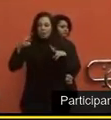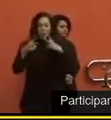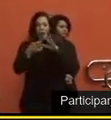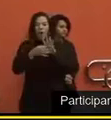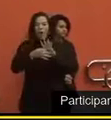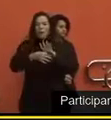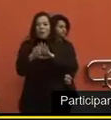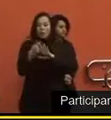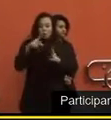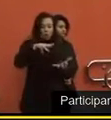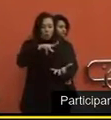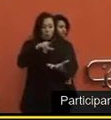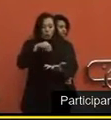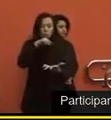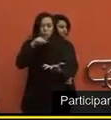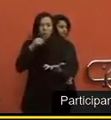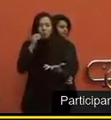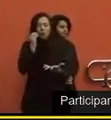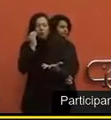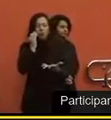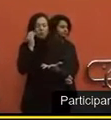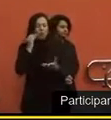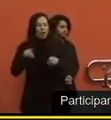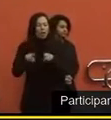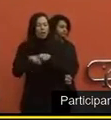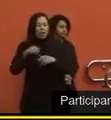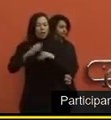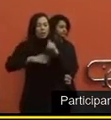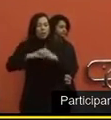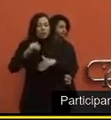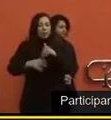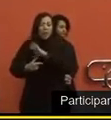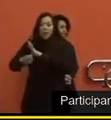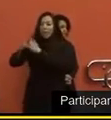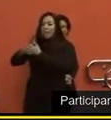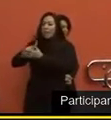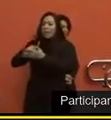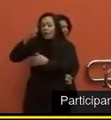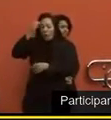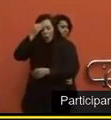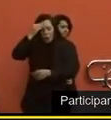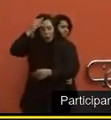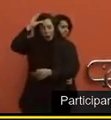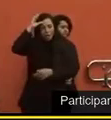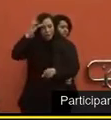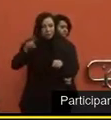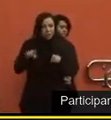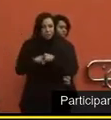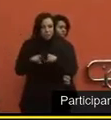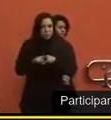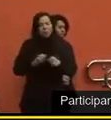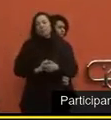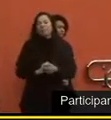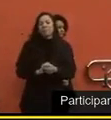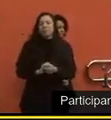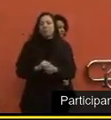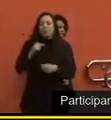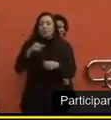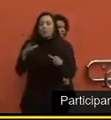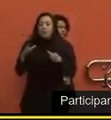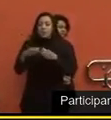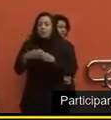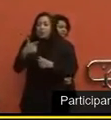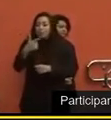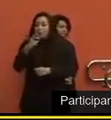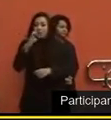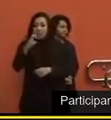sobre o mundo, experiências pessoais e profissionais anteriores, conhecimento e empenho. Esse grupo de